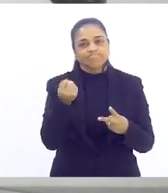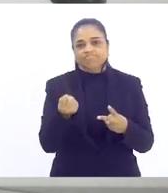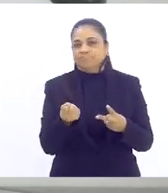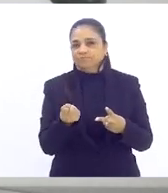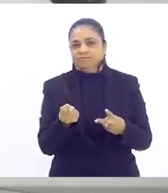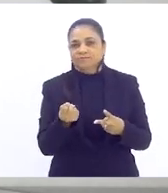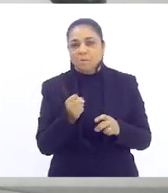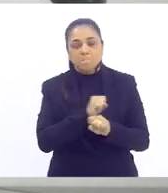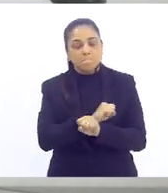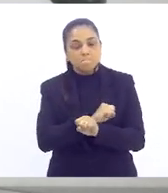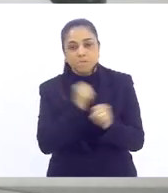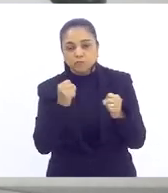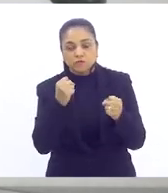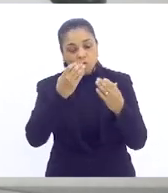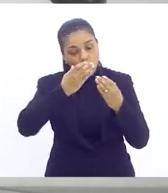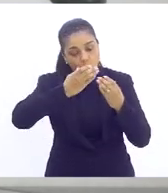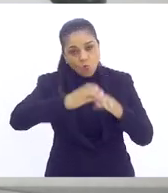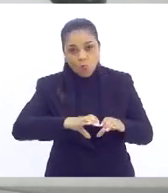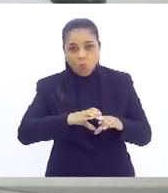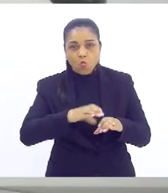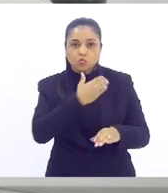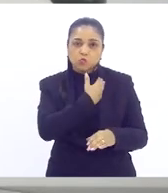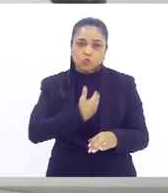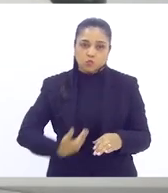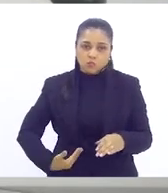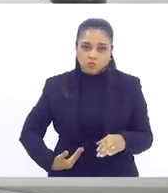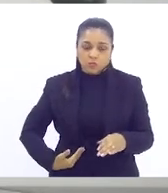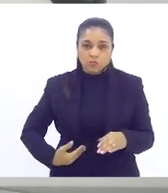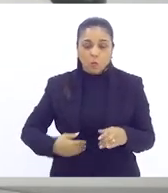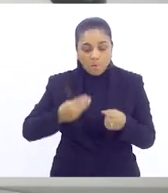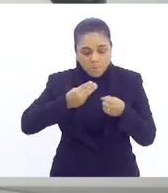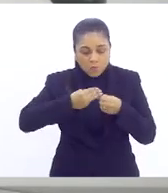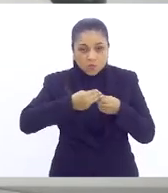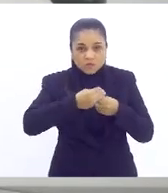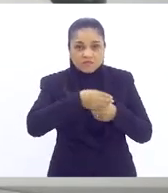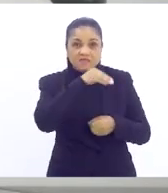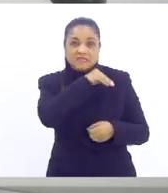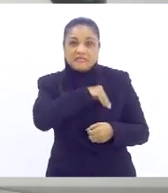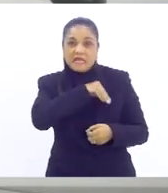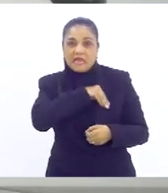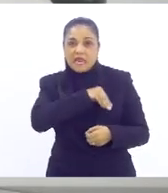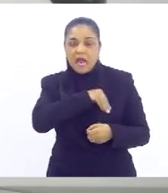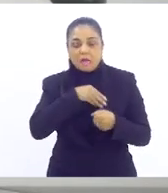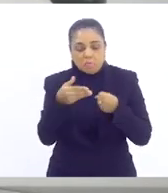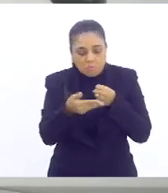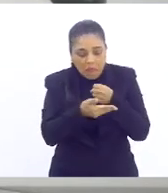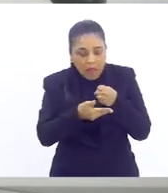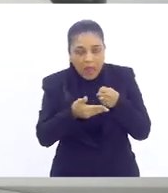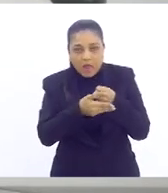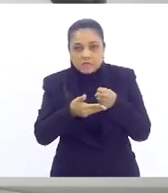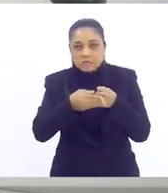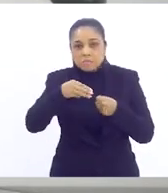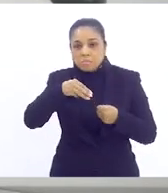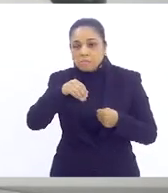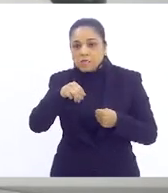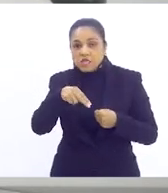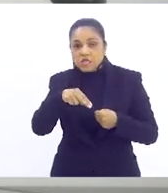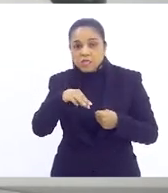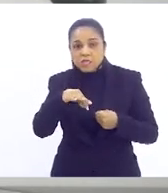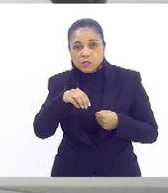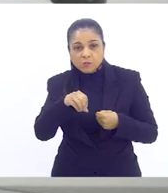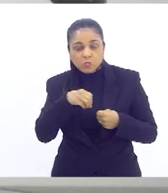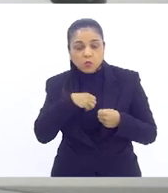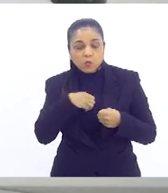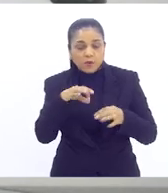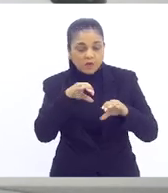a gente vê concursos públicos aí de alguns municípios pagar um salário mínimo para aquela para engenheiro que talvez